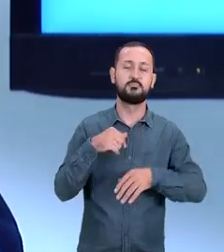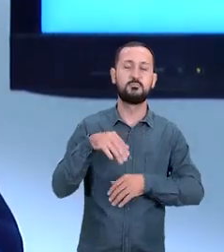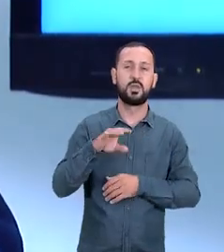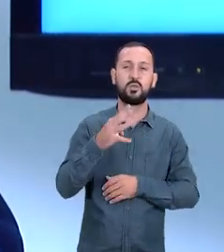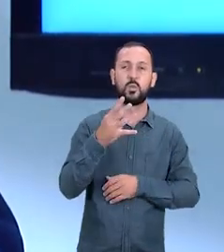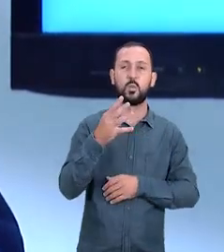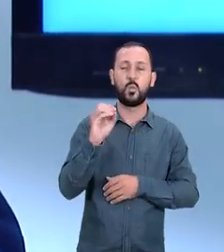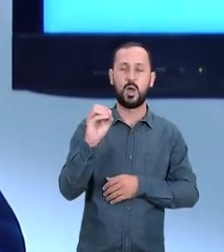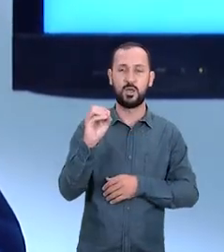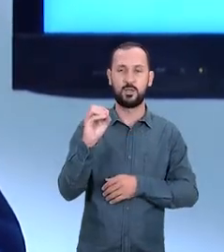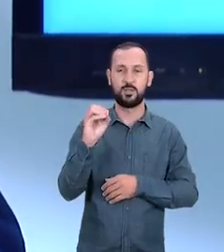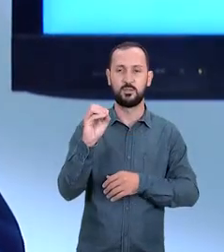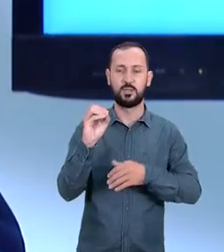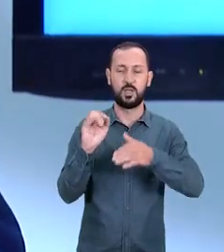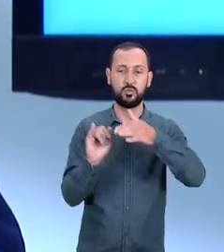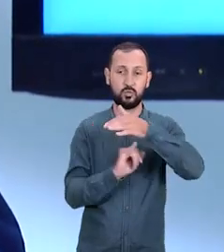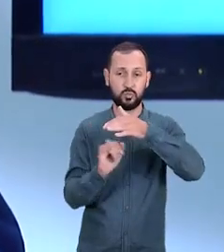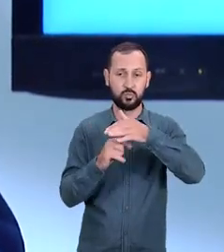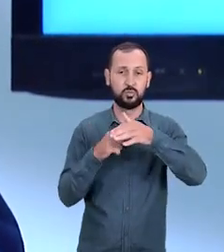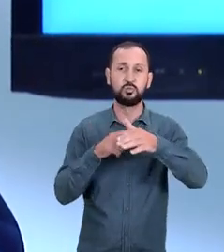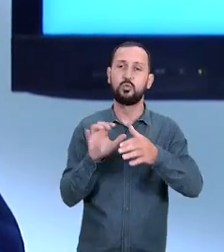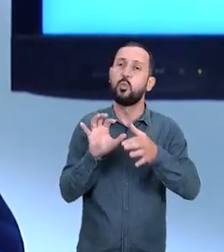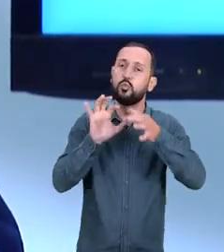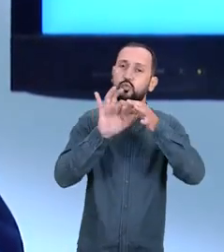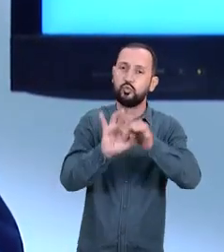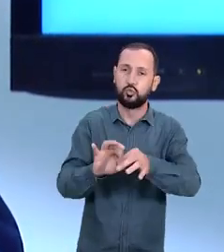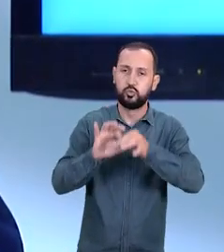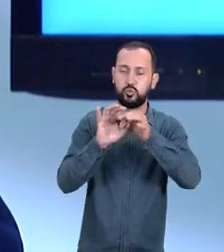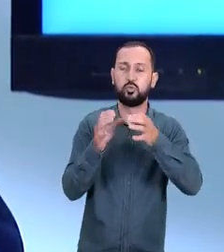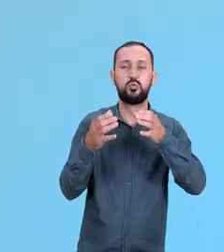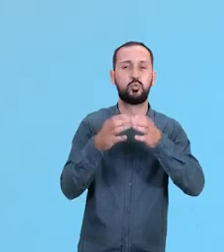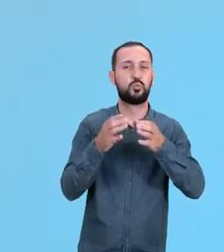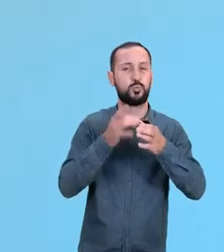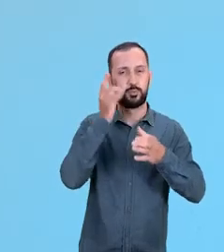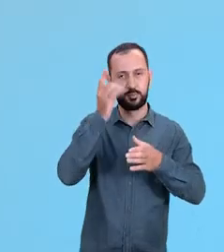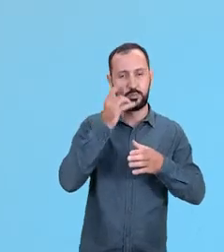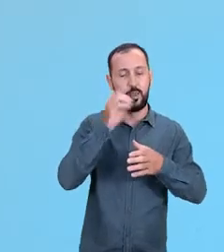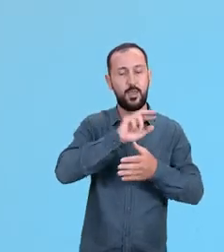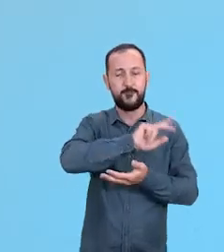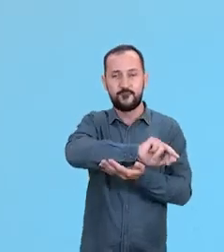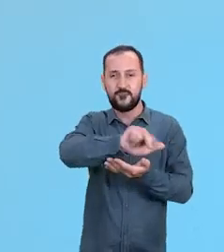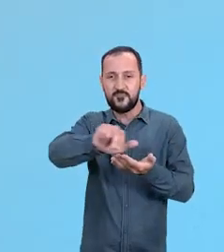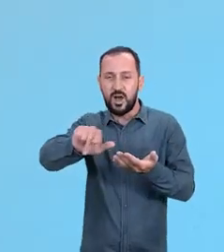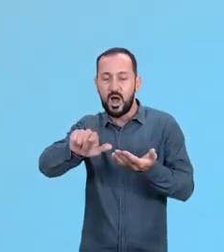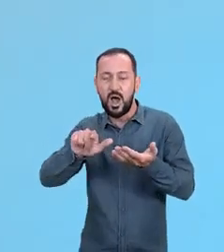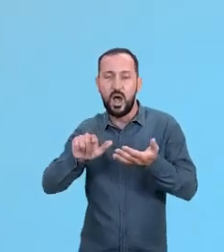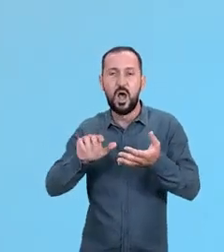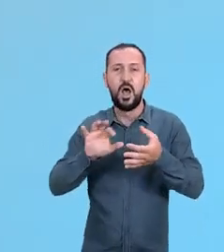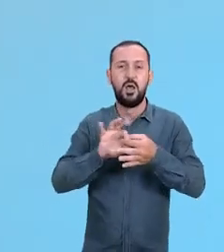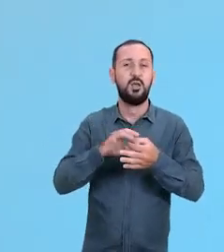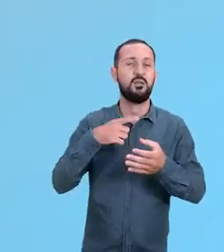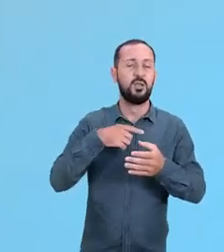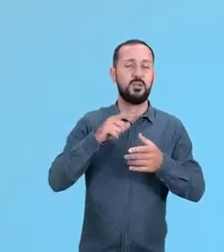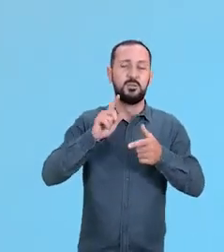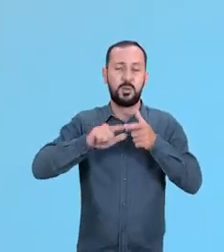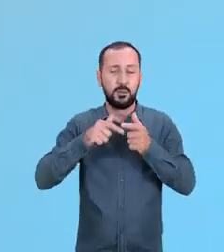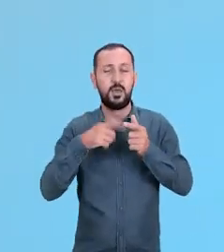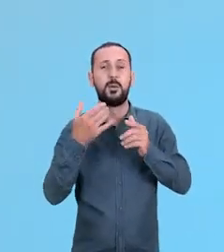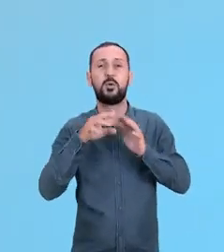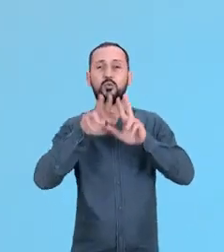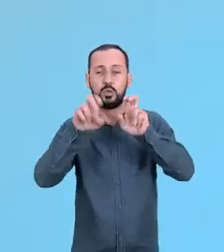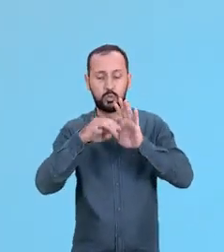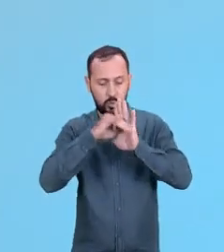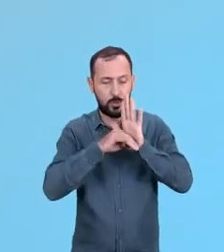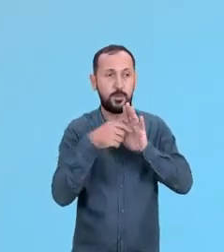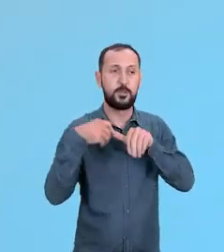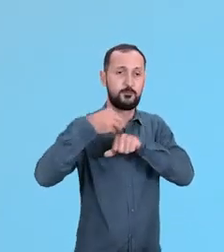40 entidades que participam da frente parlamentar, e todas as entidades levam suas demandas,